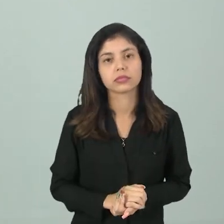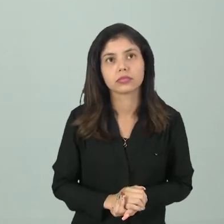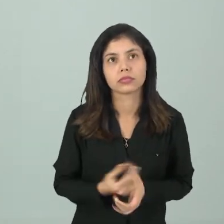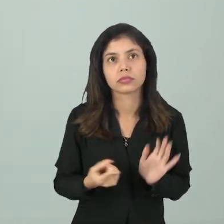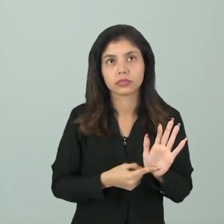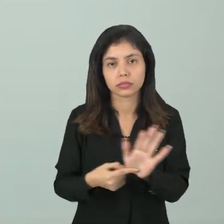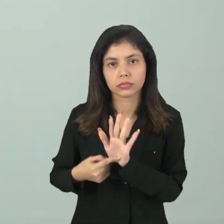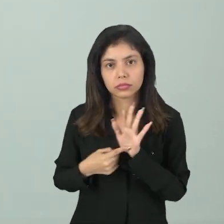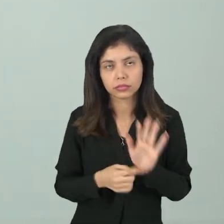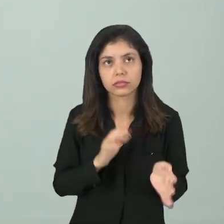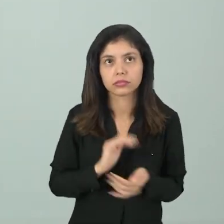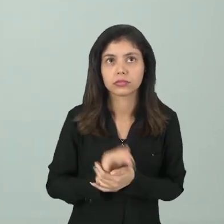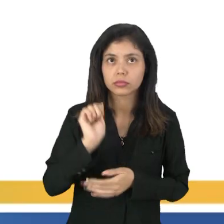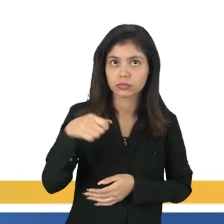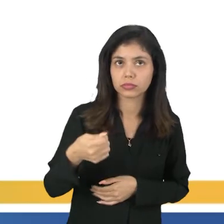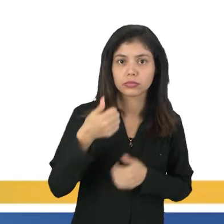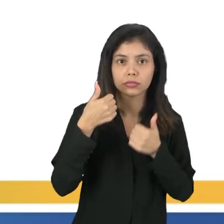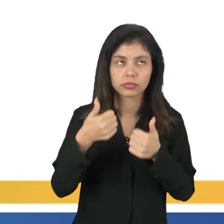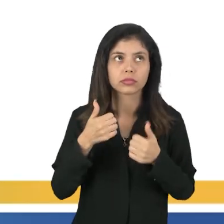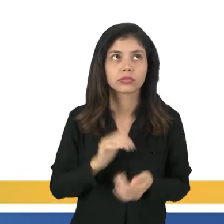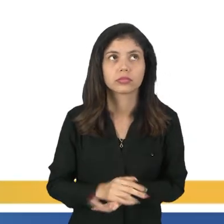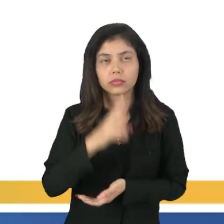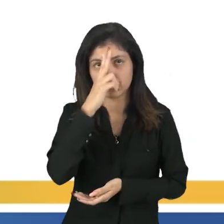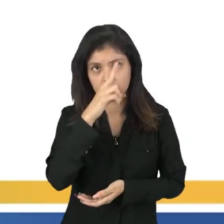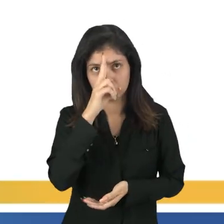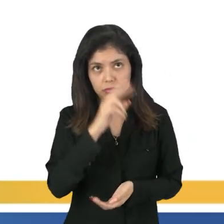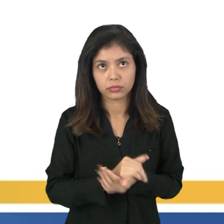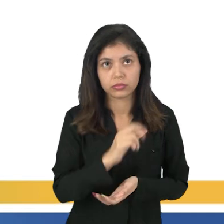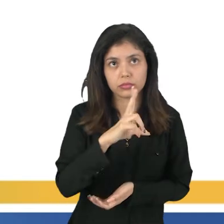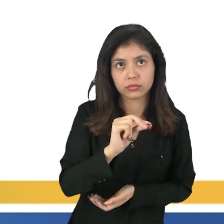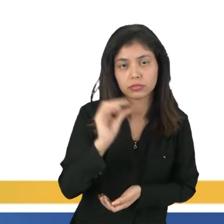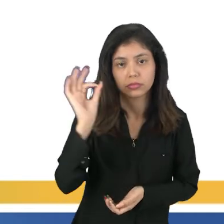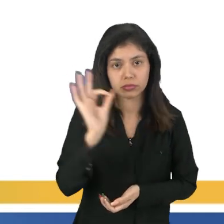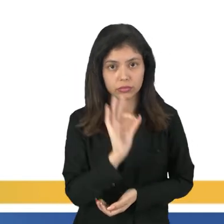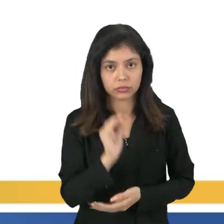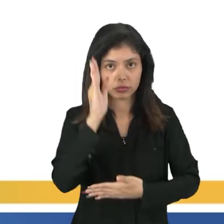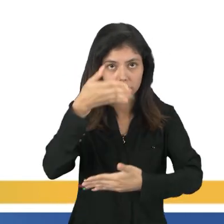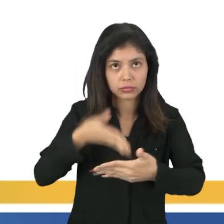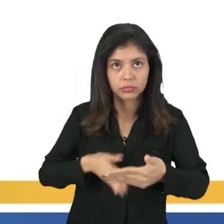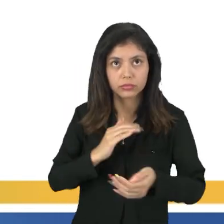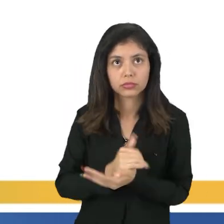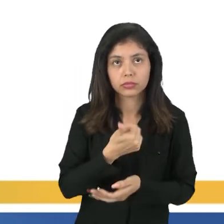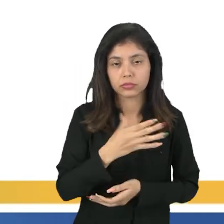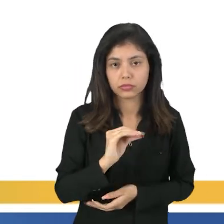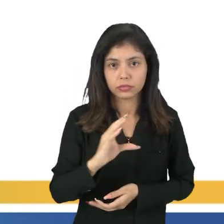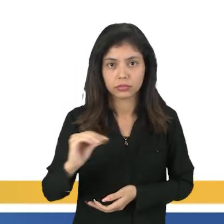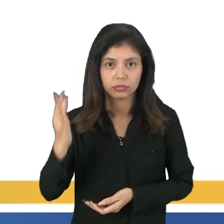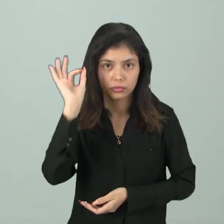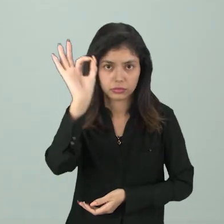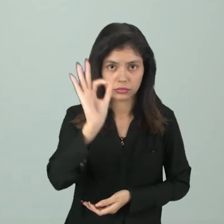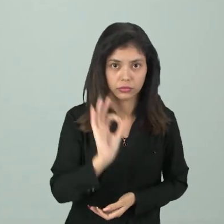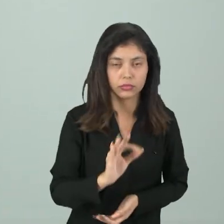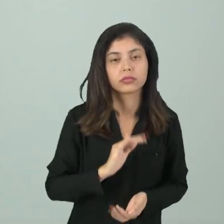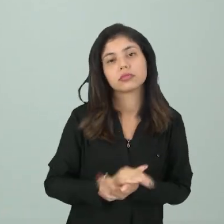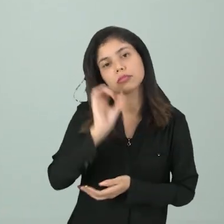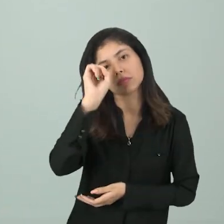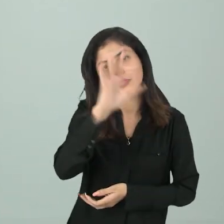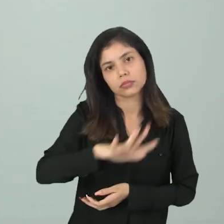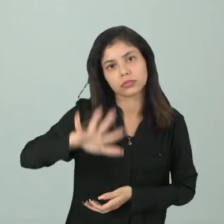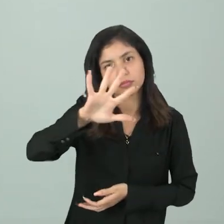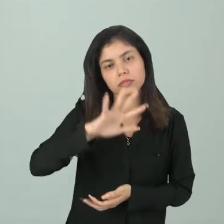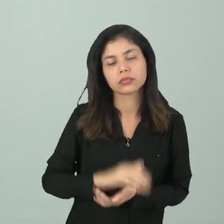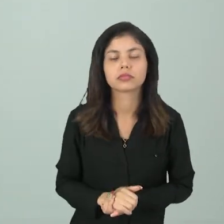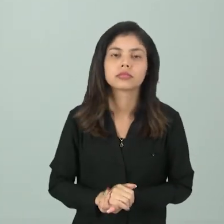nossa representação vai ter esse símbolo aí. Lembrem que 50% é a metade, 100% é o total, tá